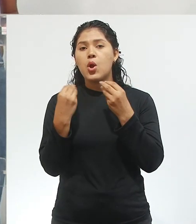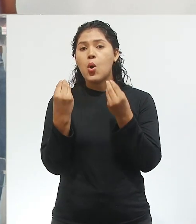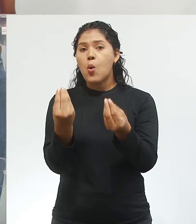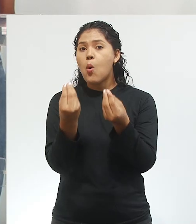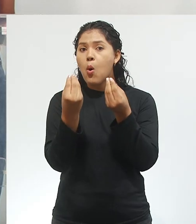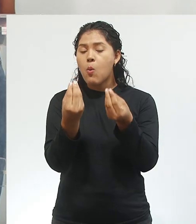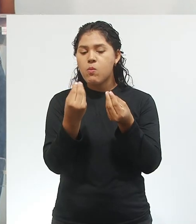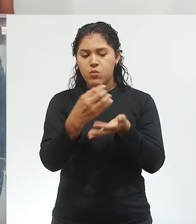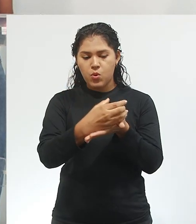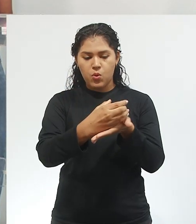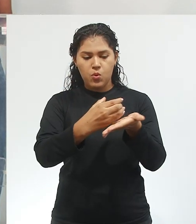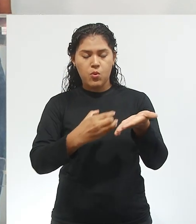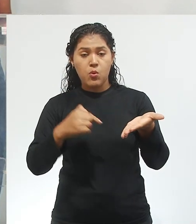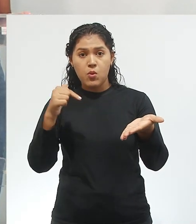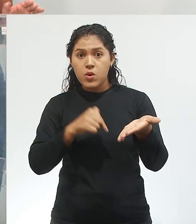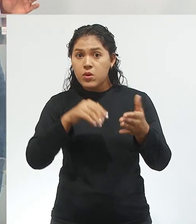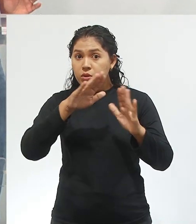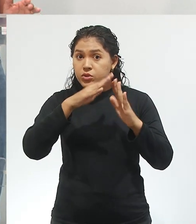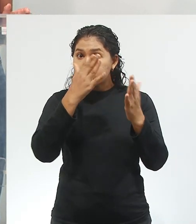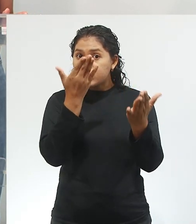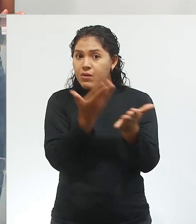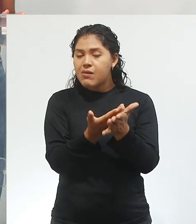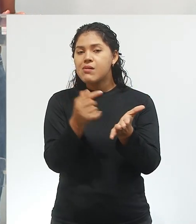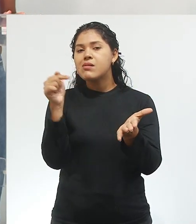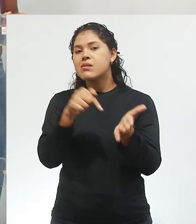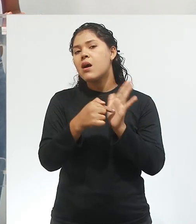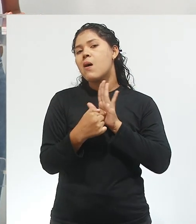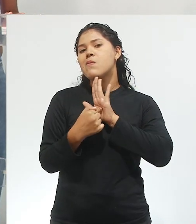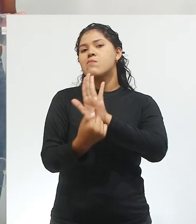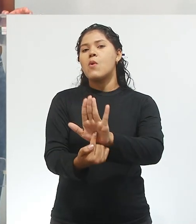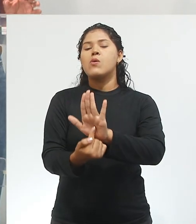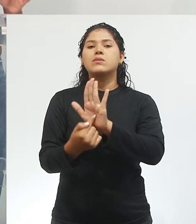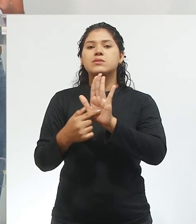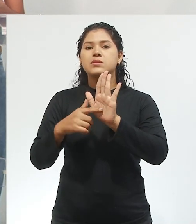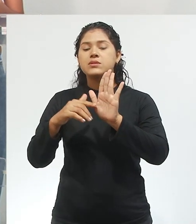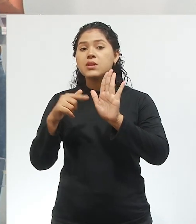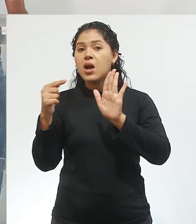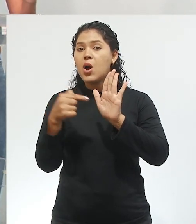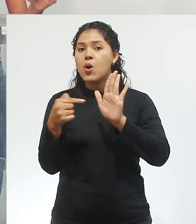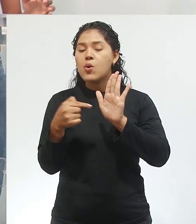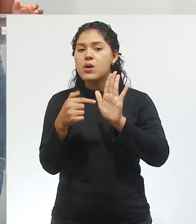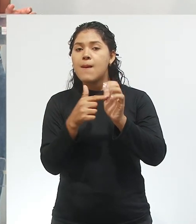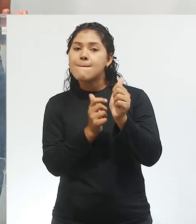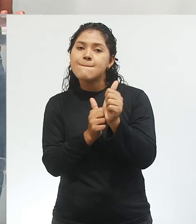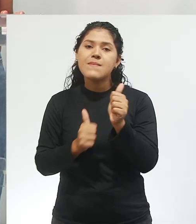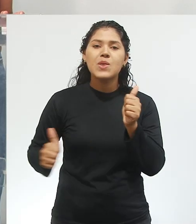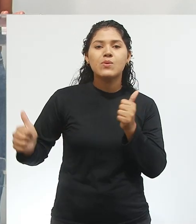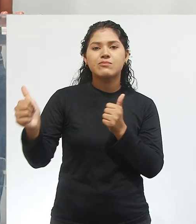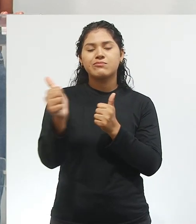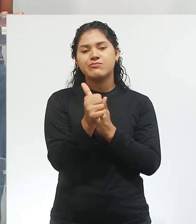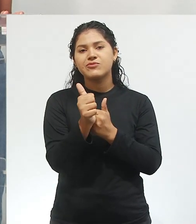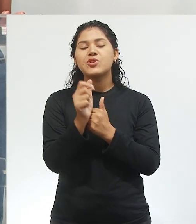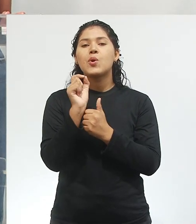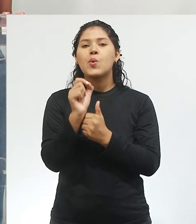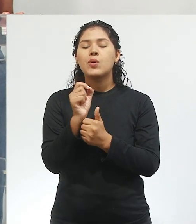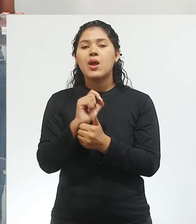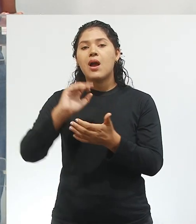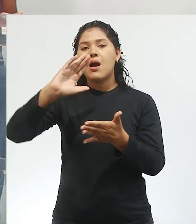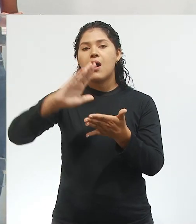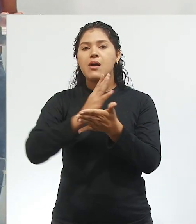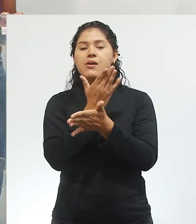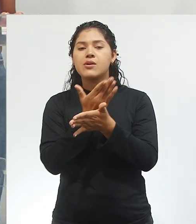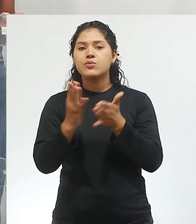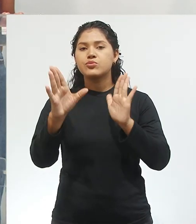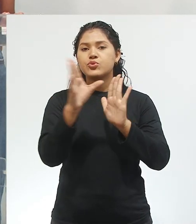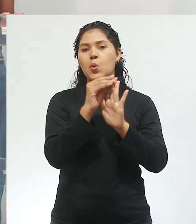como o currículo escolar privilegia, né, como elas priorizam determinados